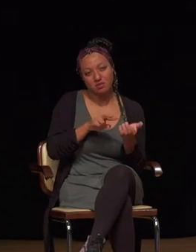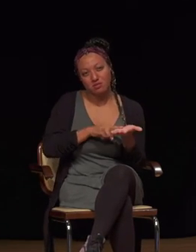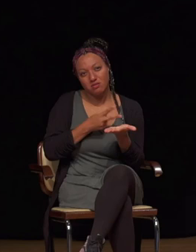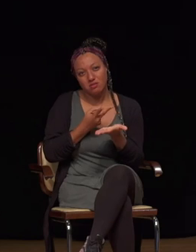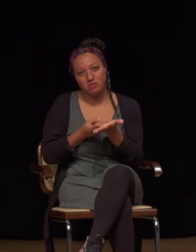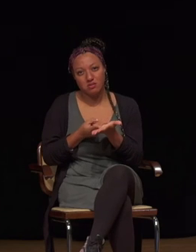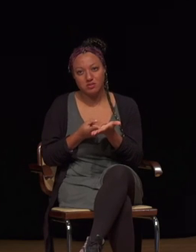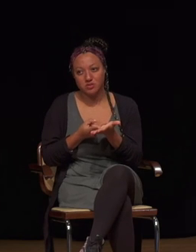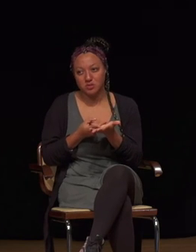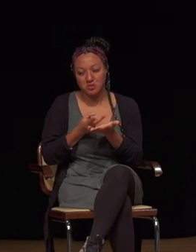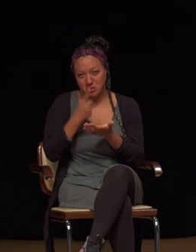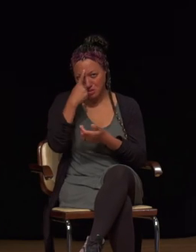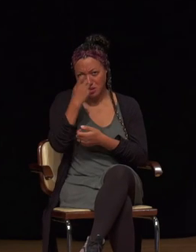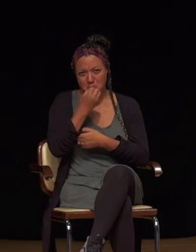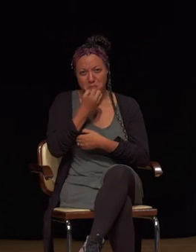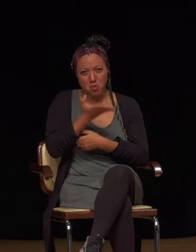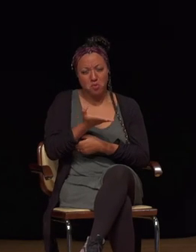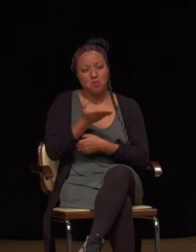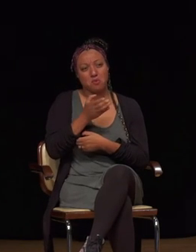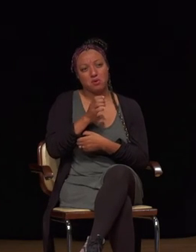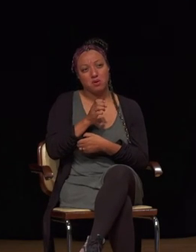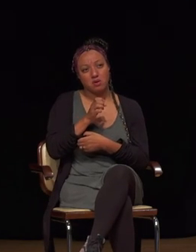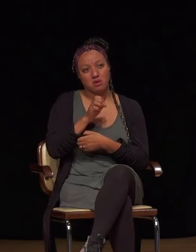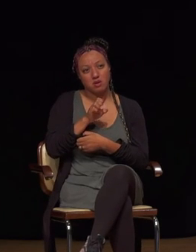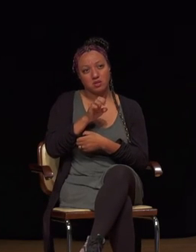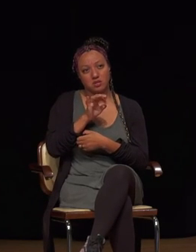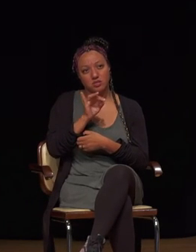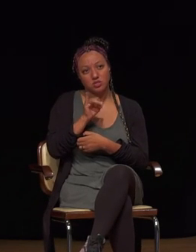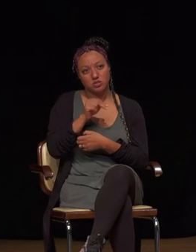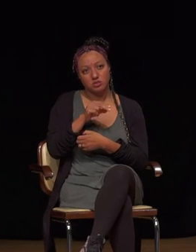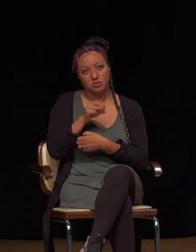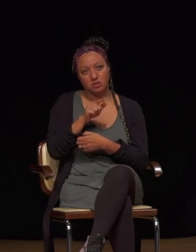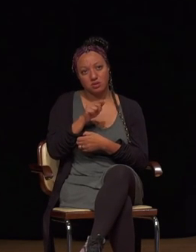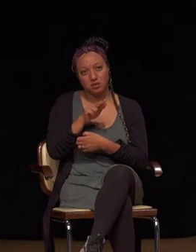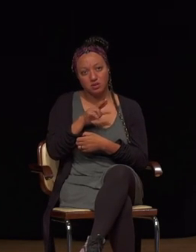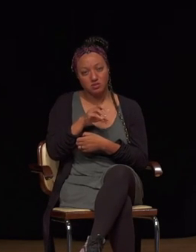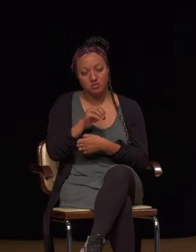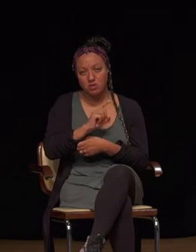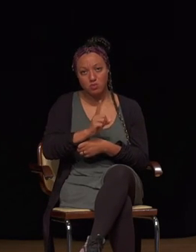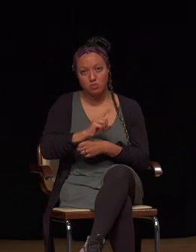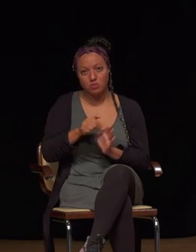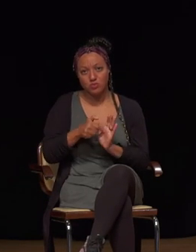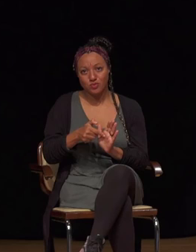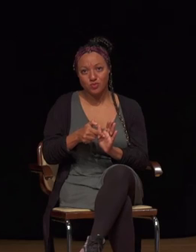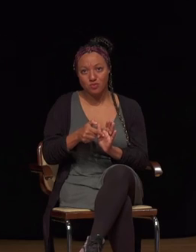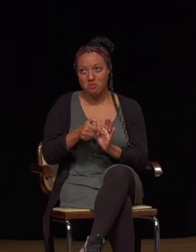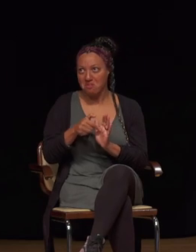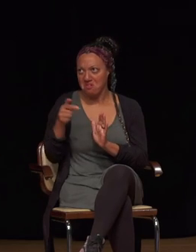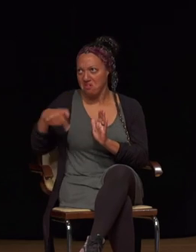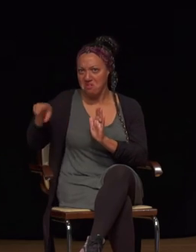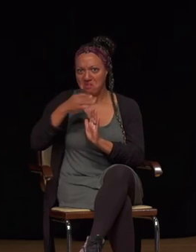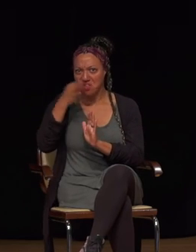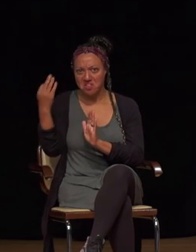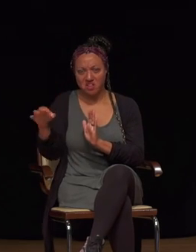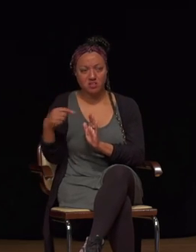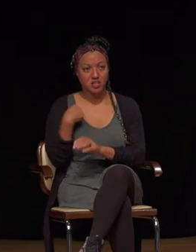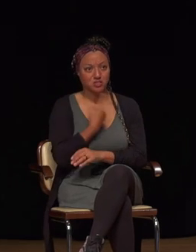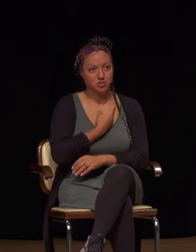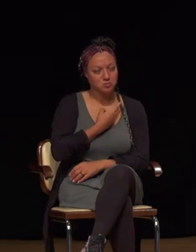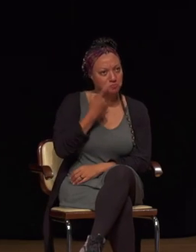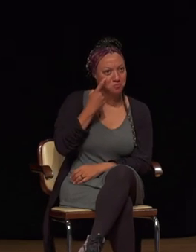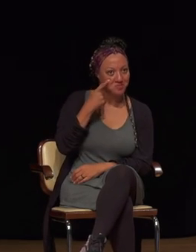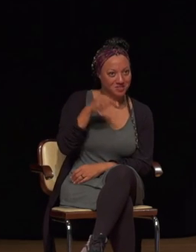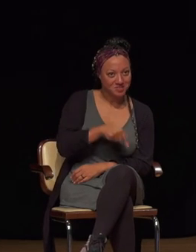uma ideia de uma boa etnografia não se colocava para eles se coloca para nós então como é que nós podemos